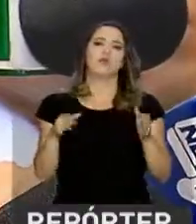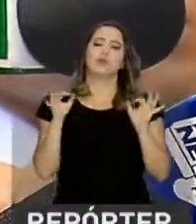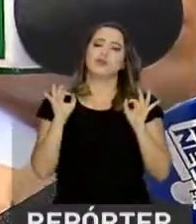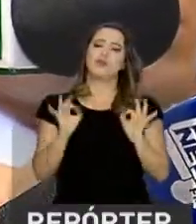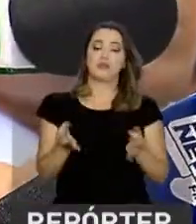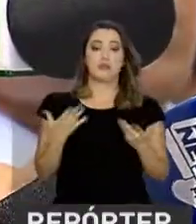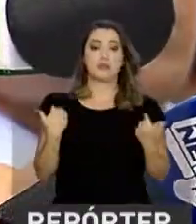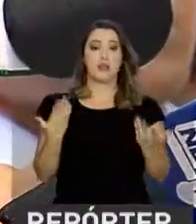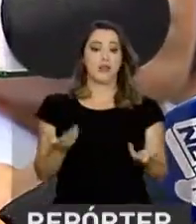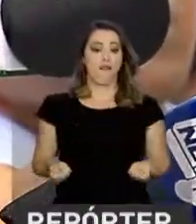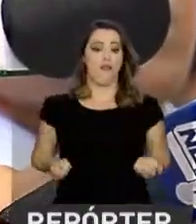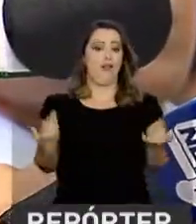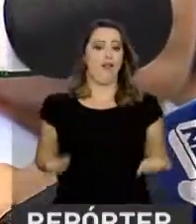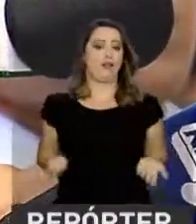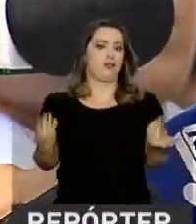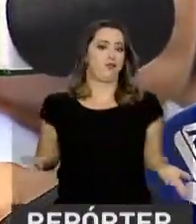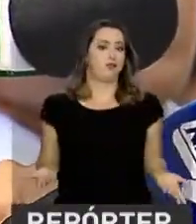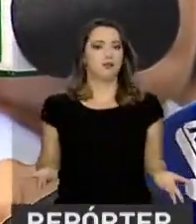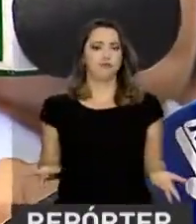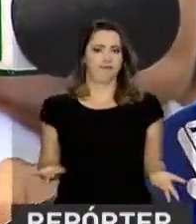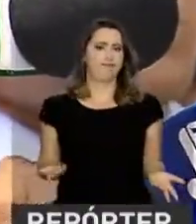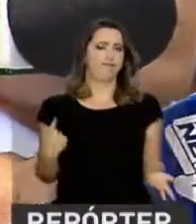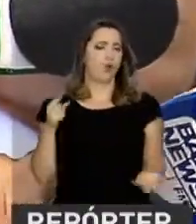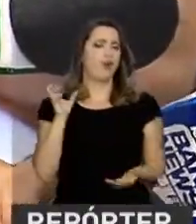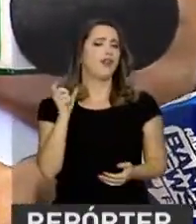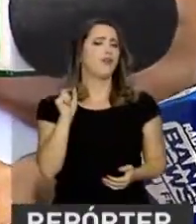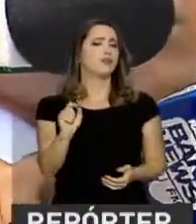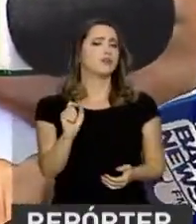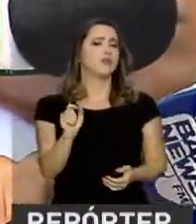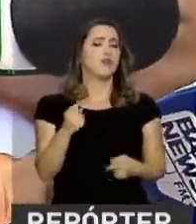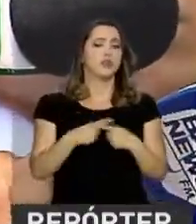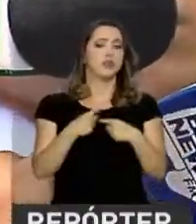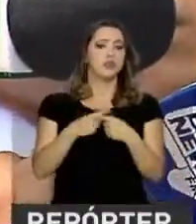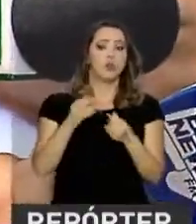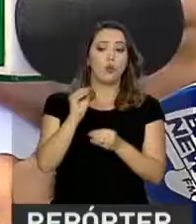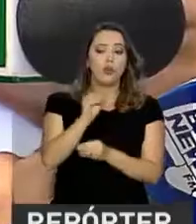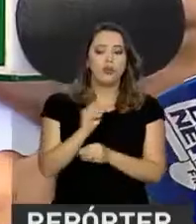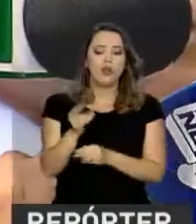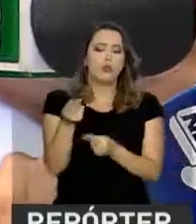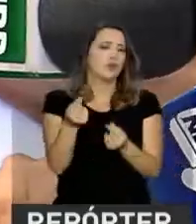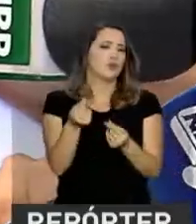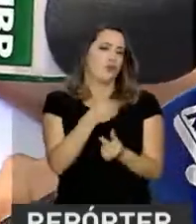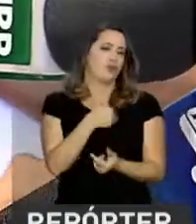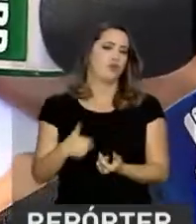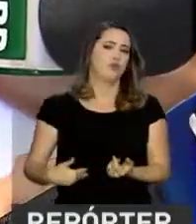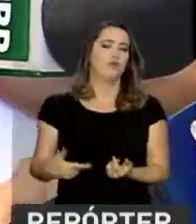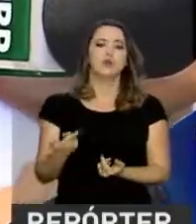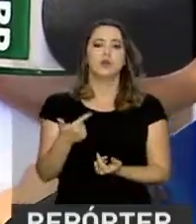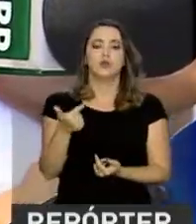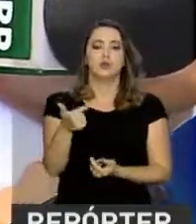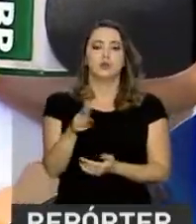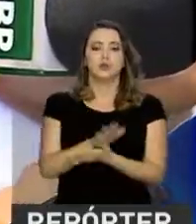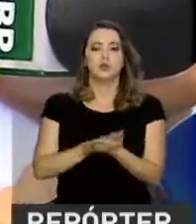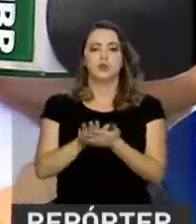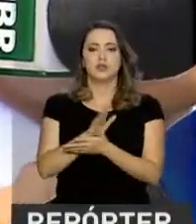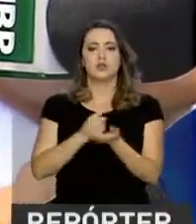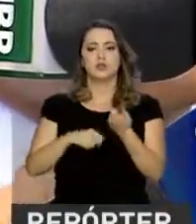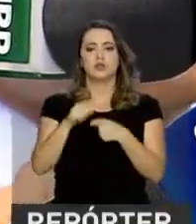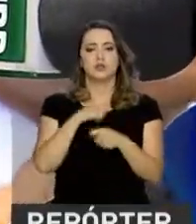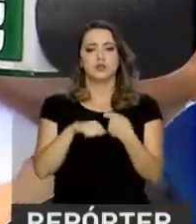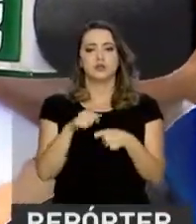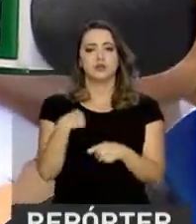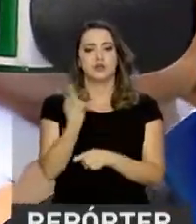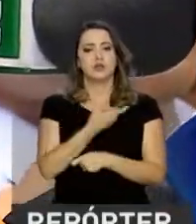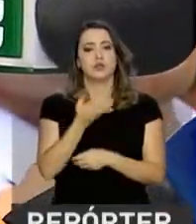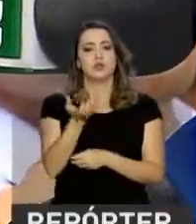bem. Isso é gasto público. O que nós queremos é zelar por esse gasto, mas volto a repetir, não há intenção de fazer economia. O